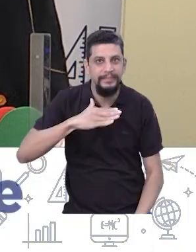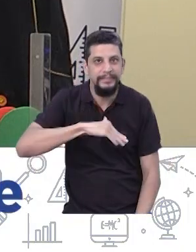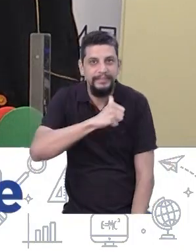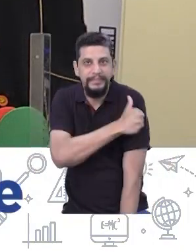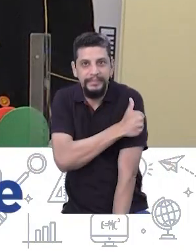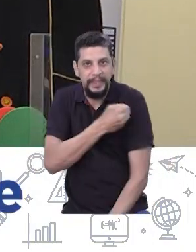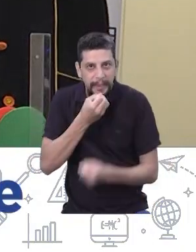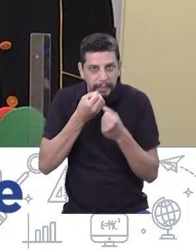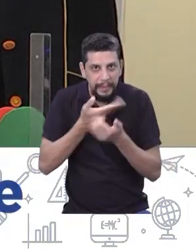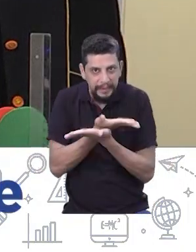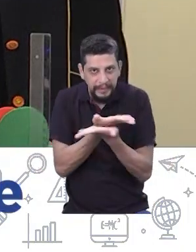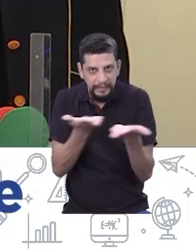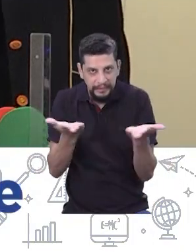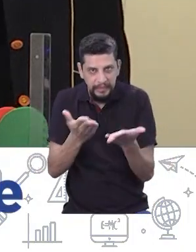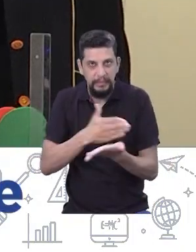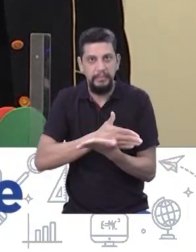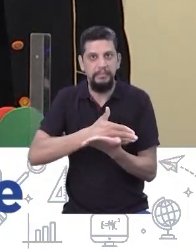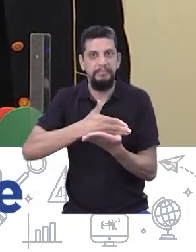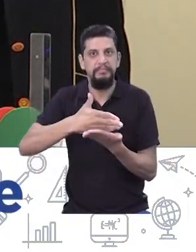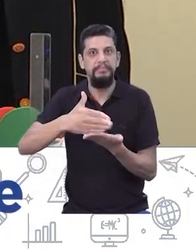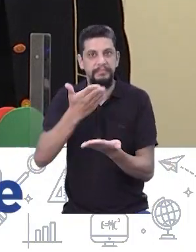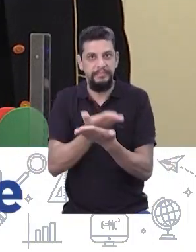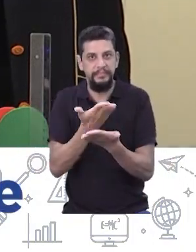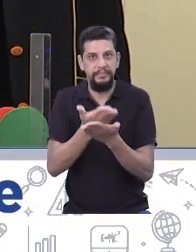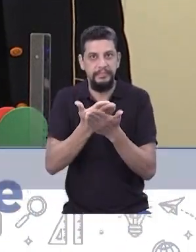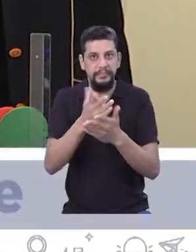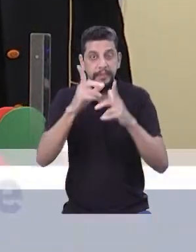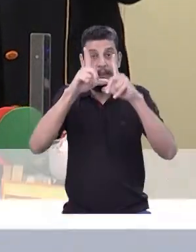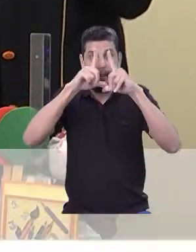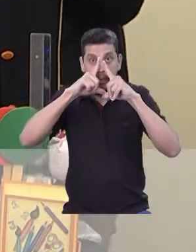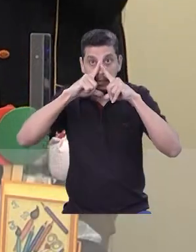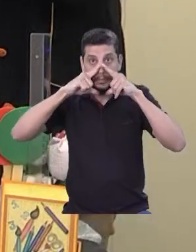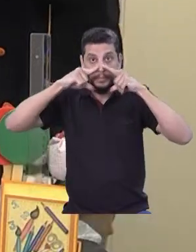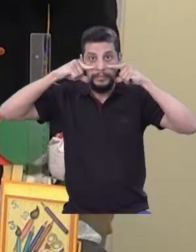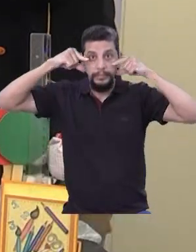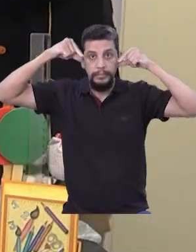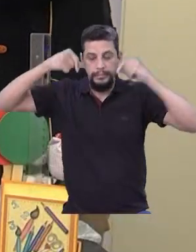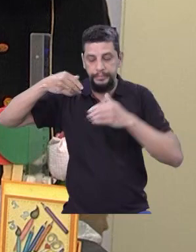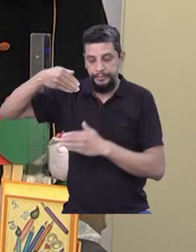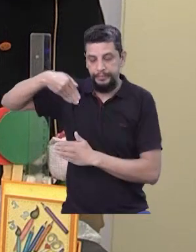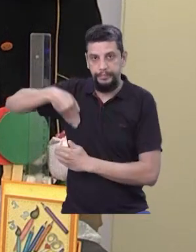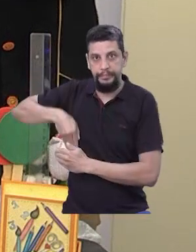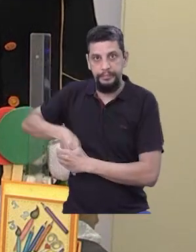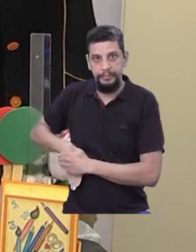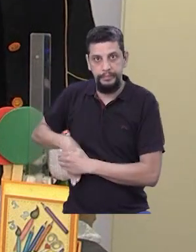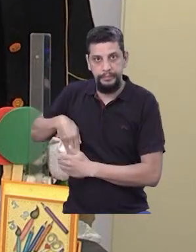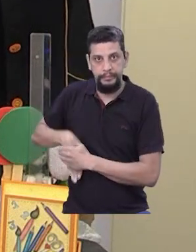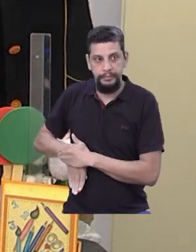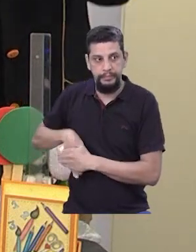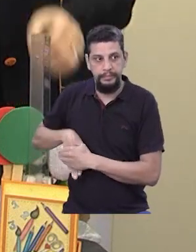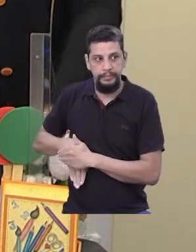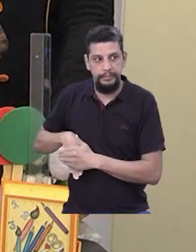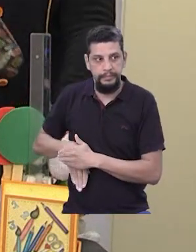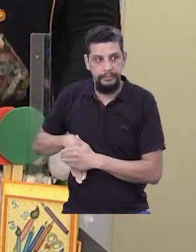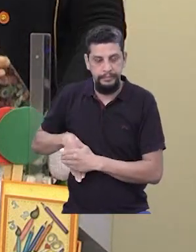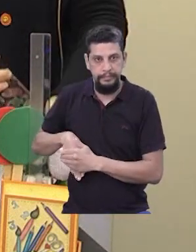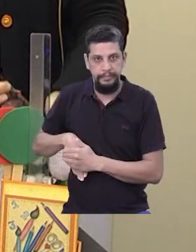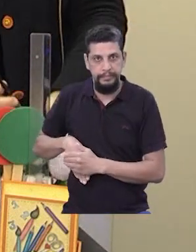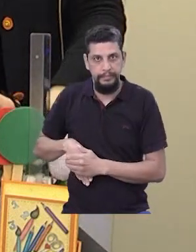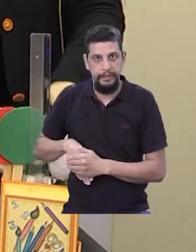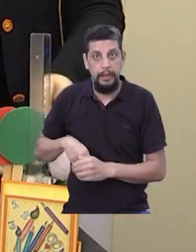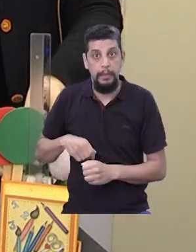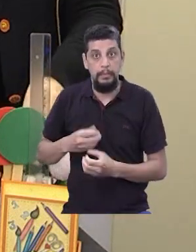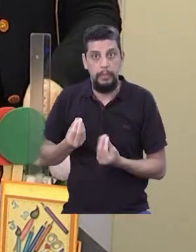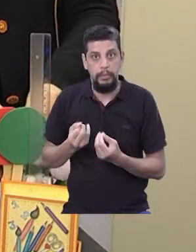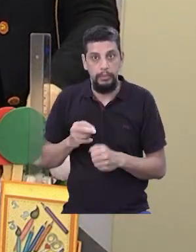Olá! Tudo bem? Vamos começar tirando a máscara. Com o saquinho, com